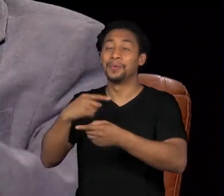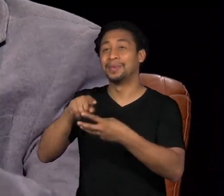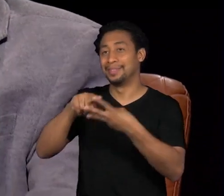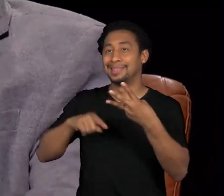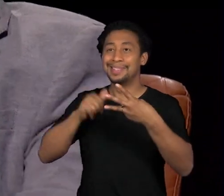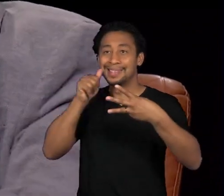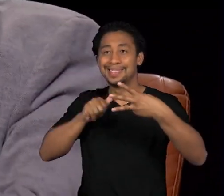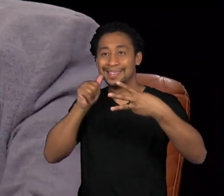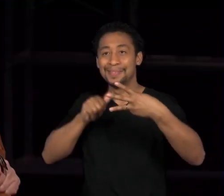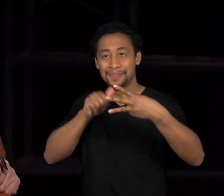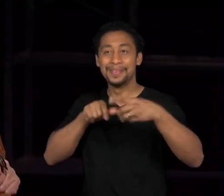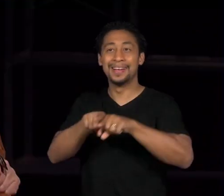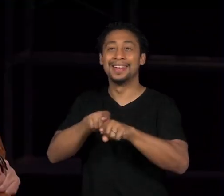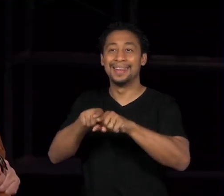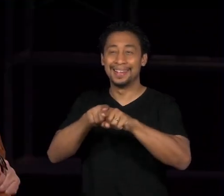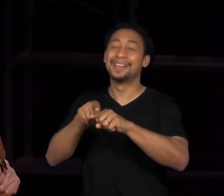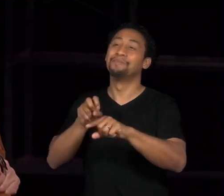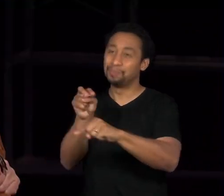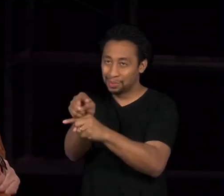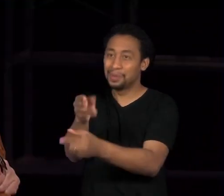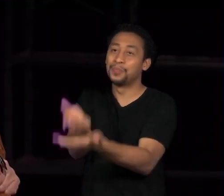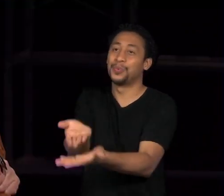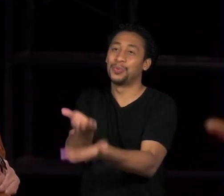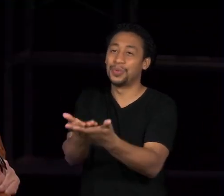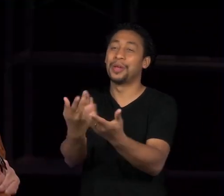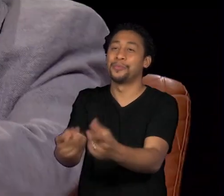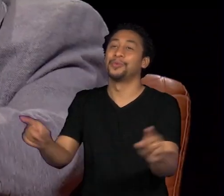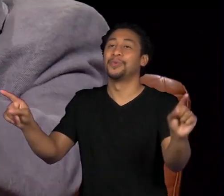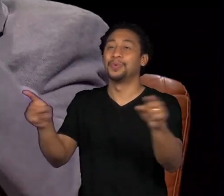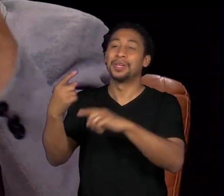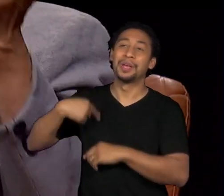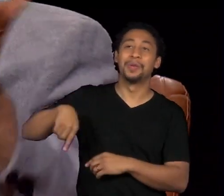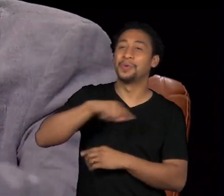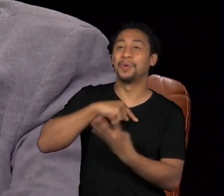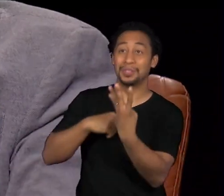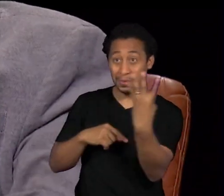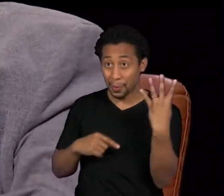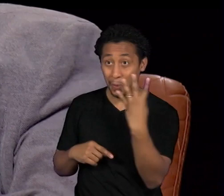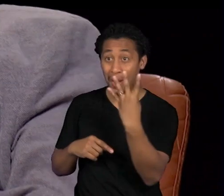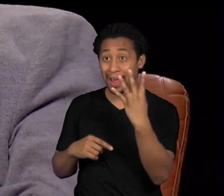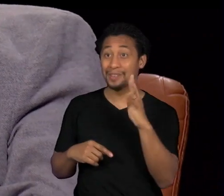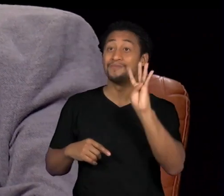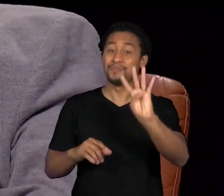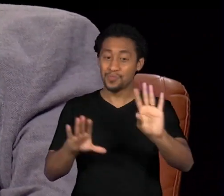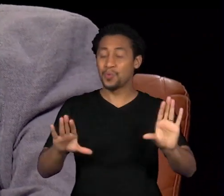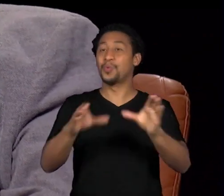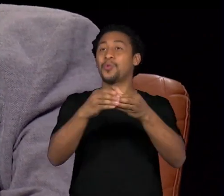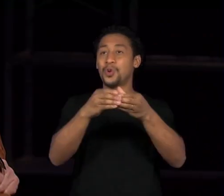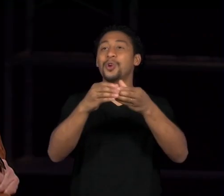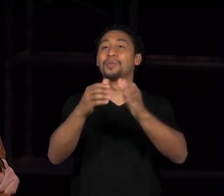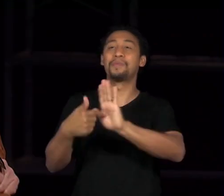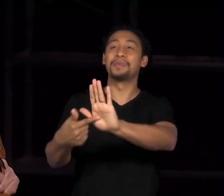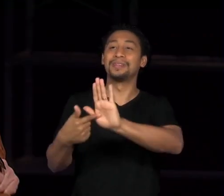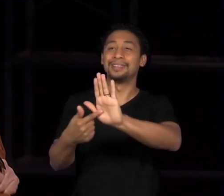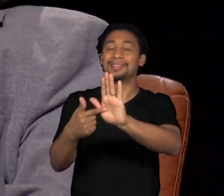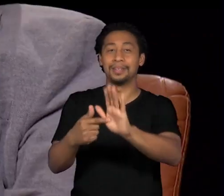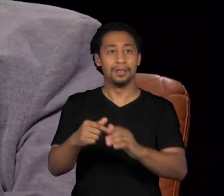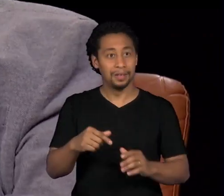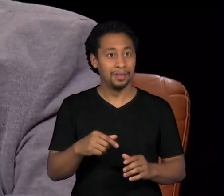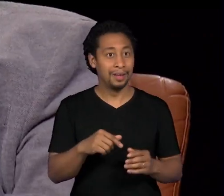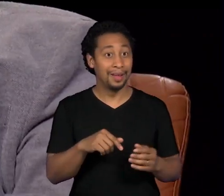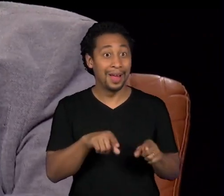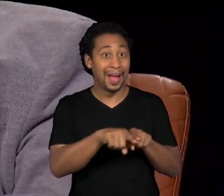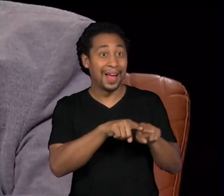tinham jeito para pra questão fundamos um conjunto nos apresentávamos na cidade do Recife né os irmãos Almeida os